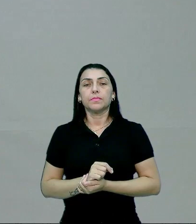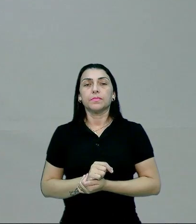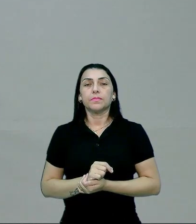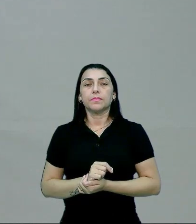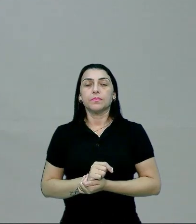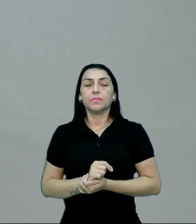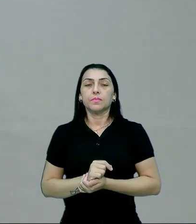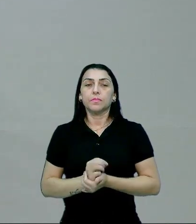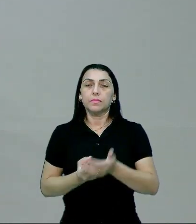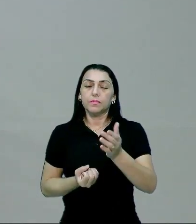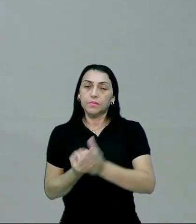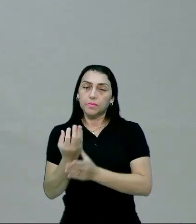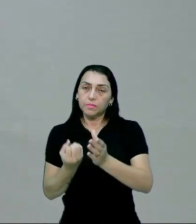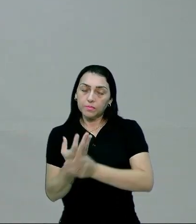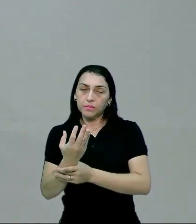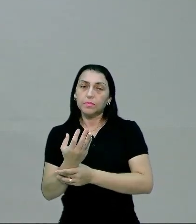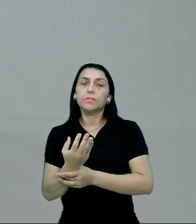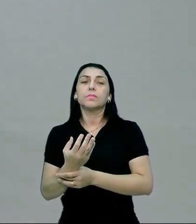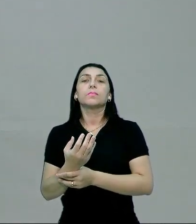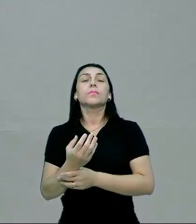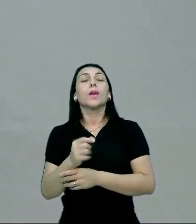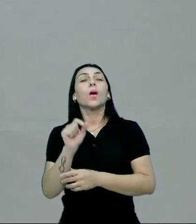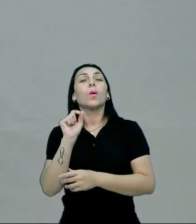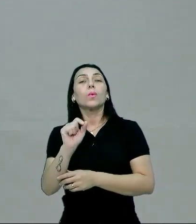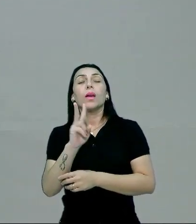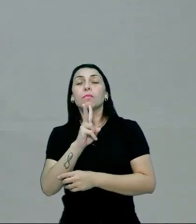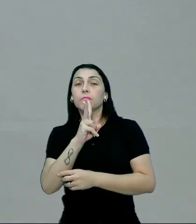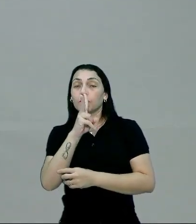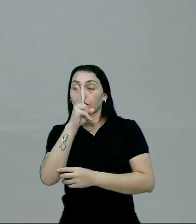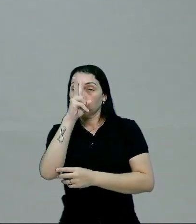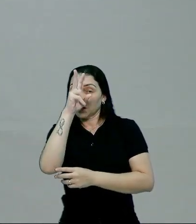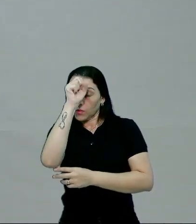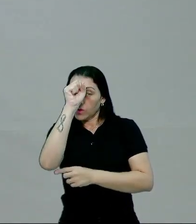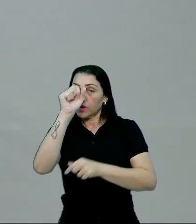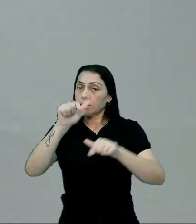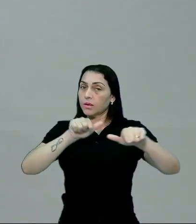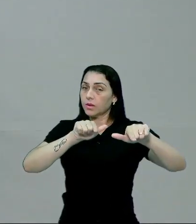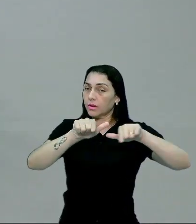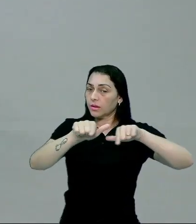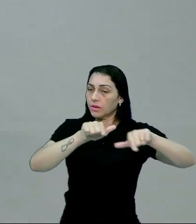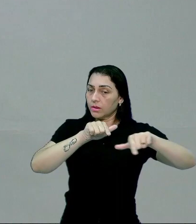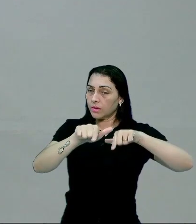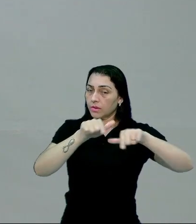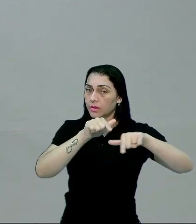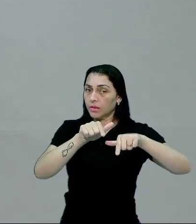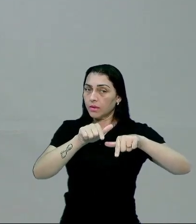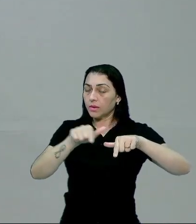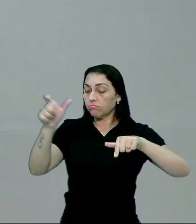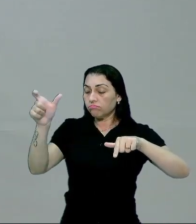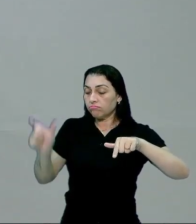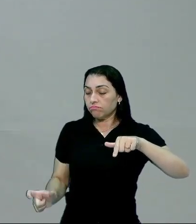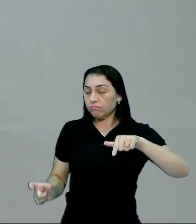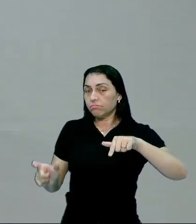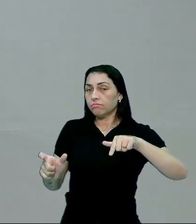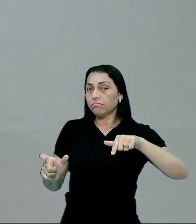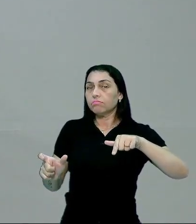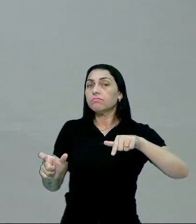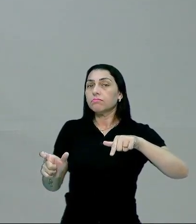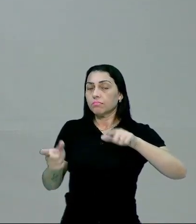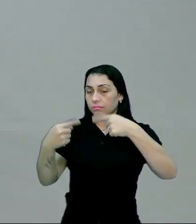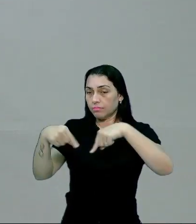de produção é agregado a força de trabalho do trabalhador